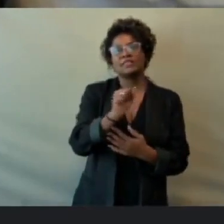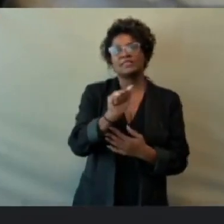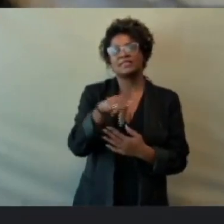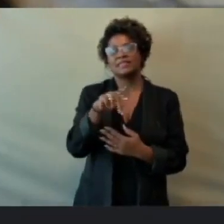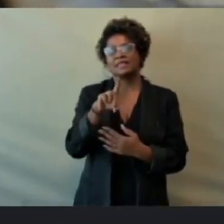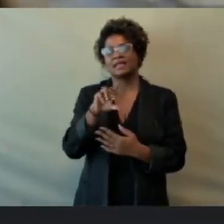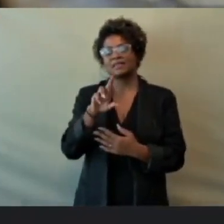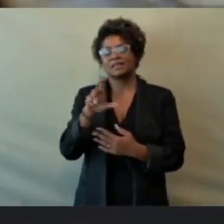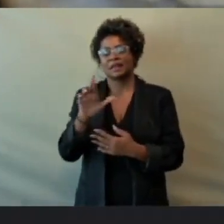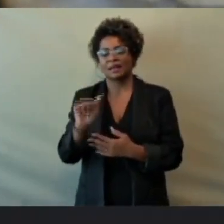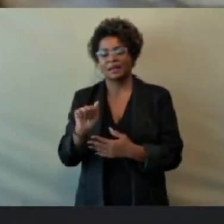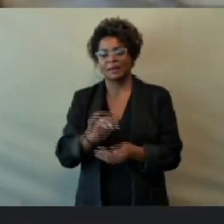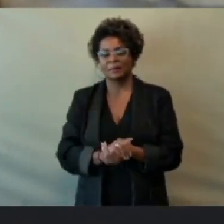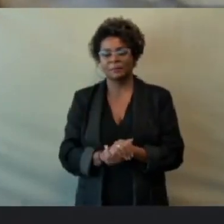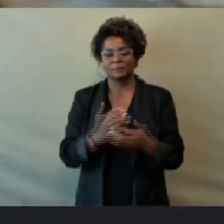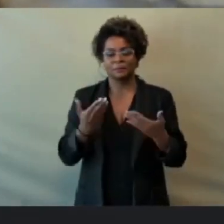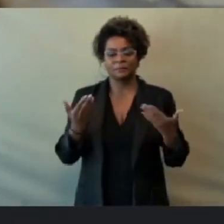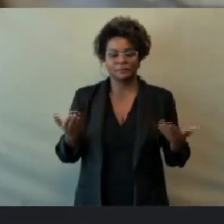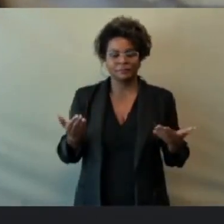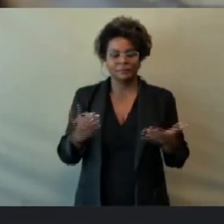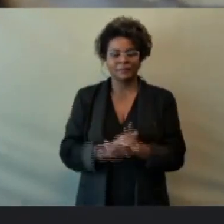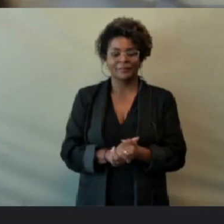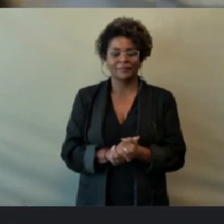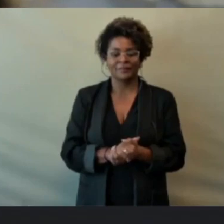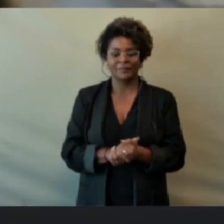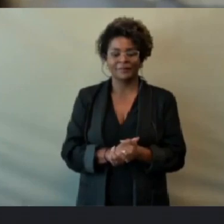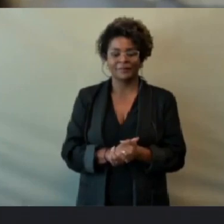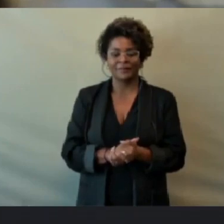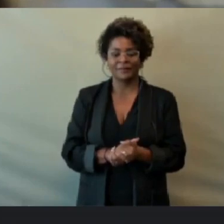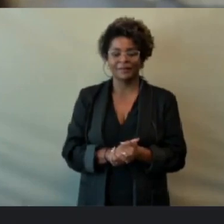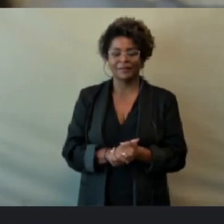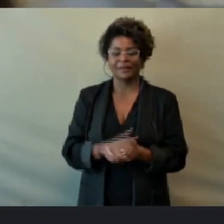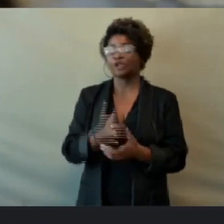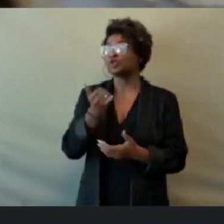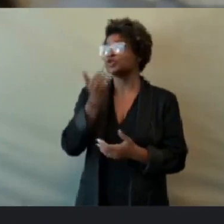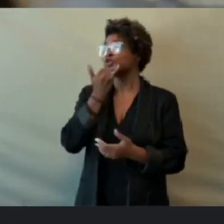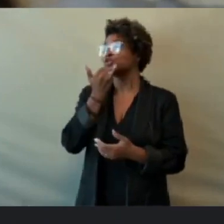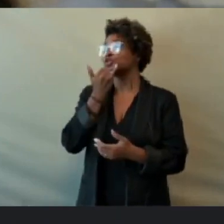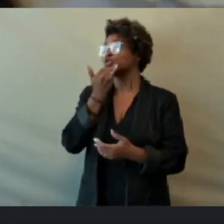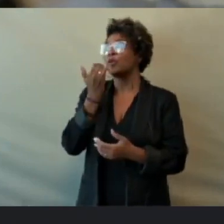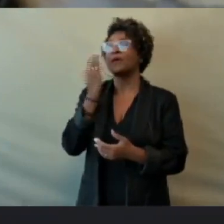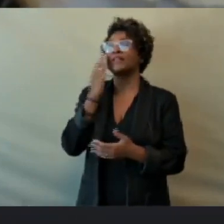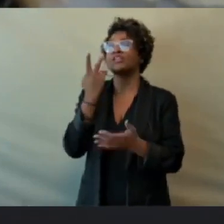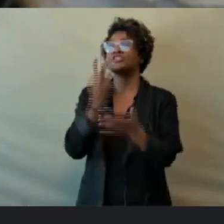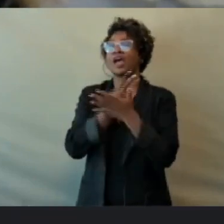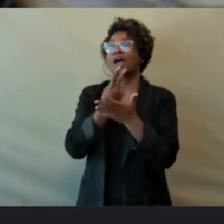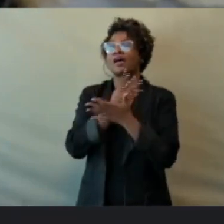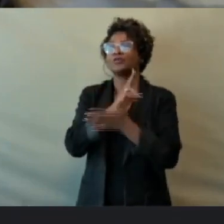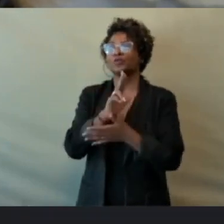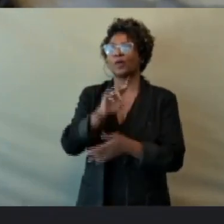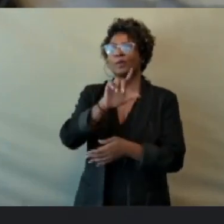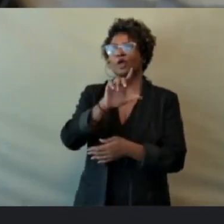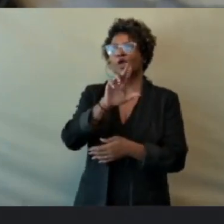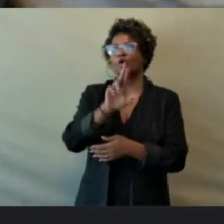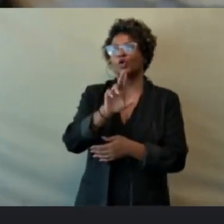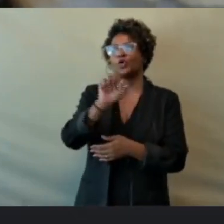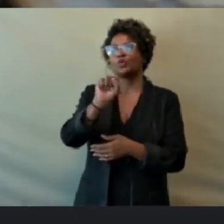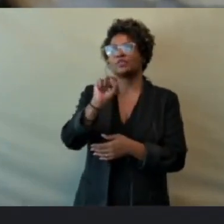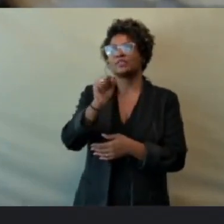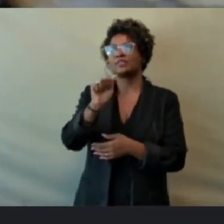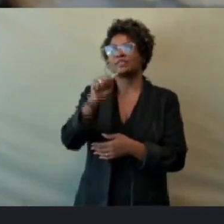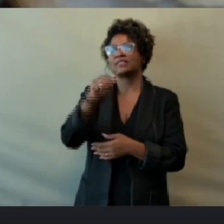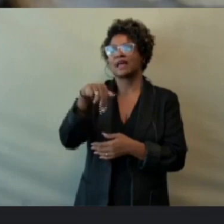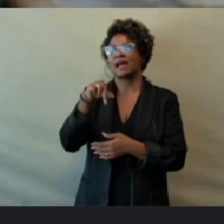Lussandra desculpa eu tinha entendido Sandra tem a palavra eu agradeço